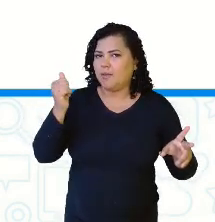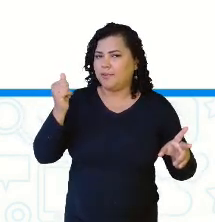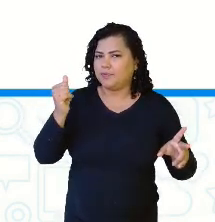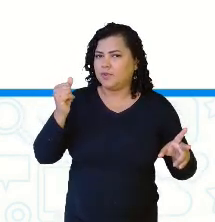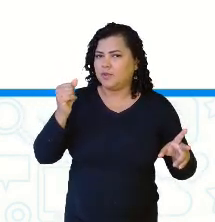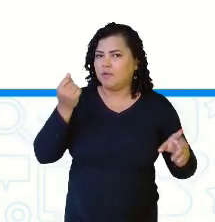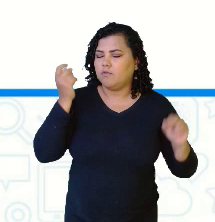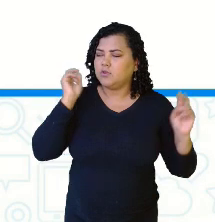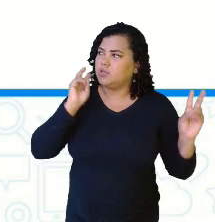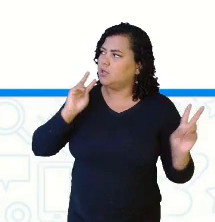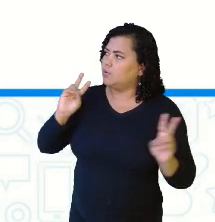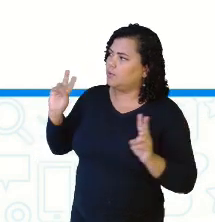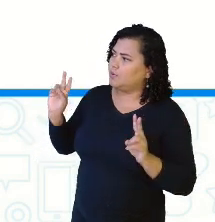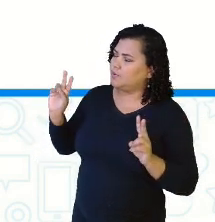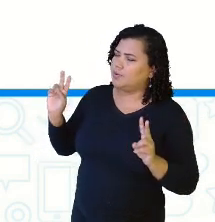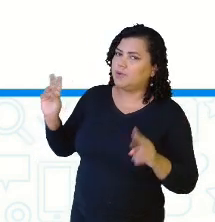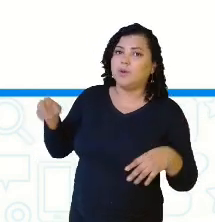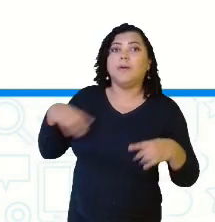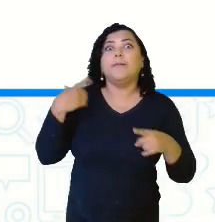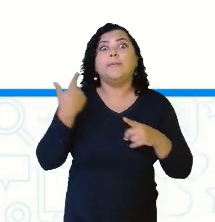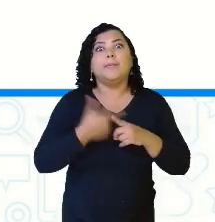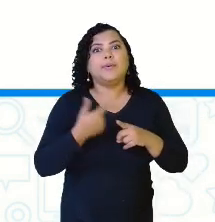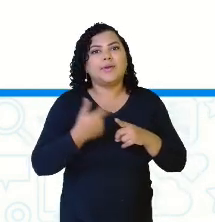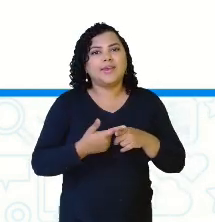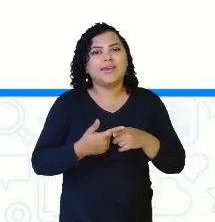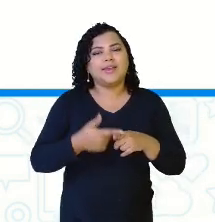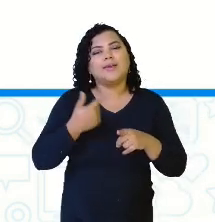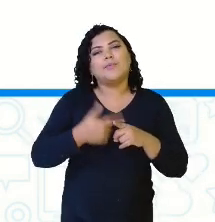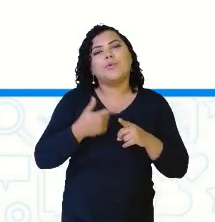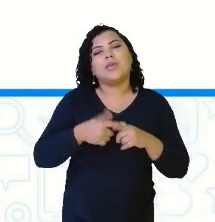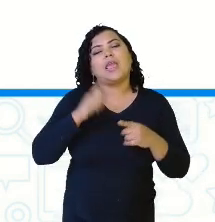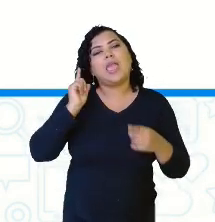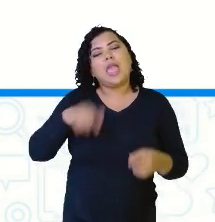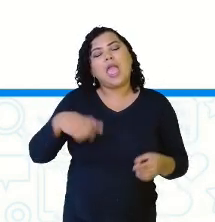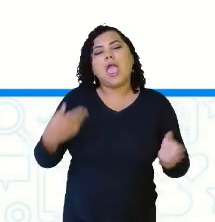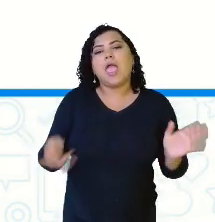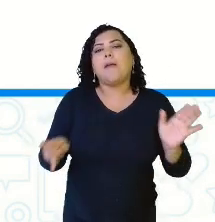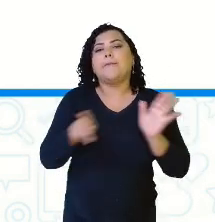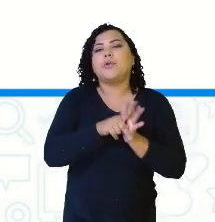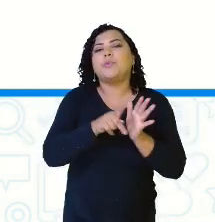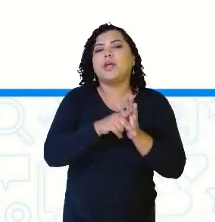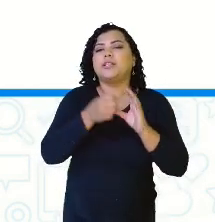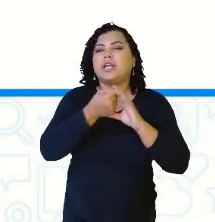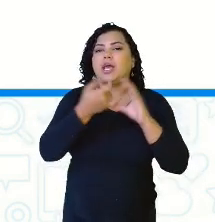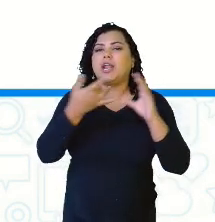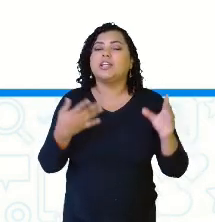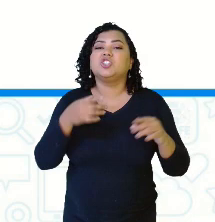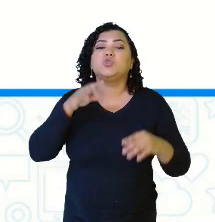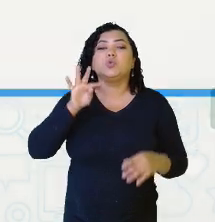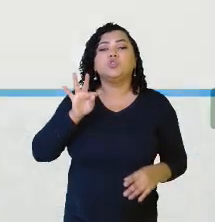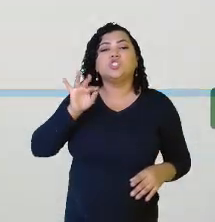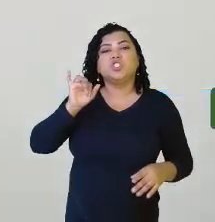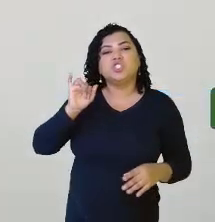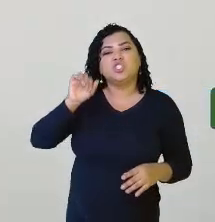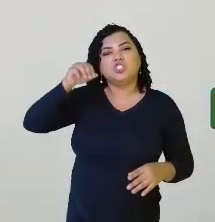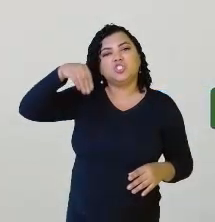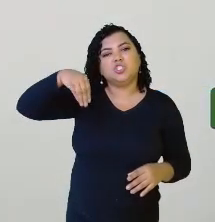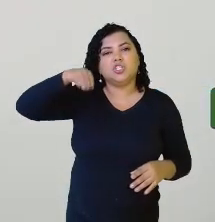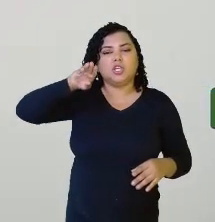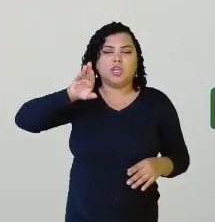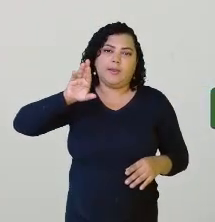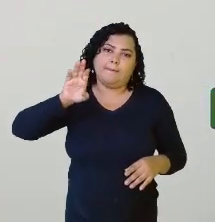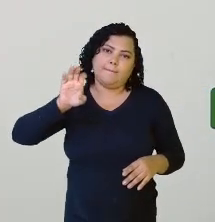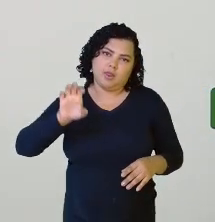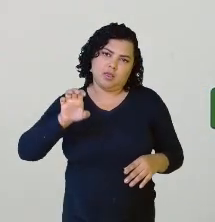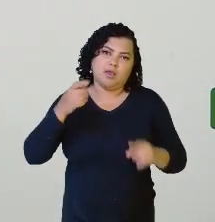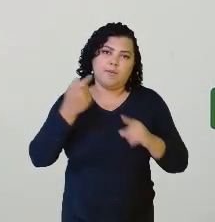Você se vira exatamente para ela? Pois é, isso é a propriedade do som chamada timbre, tá? O